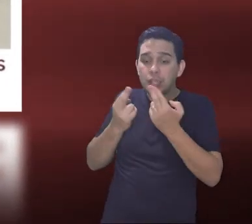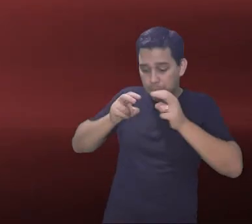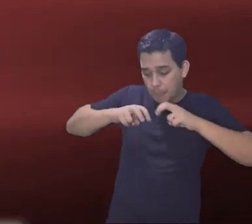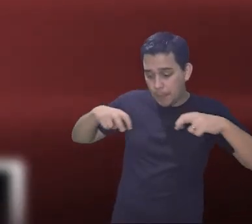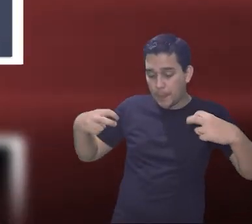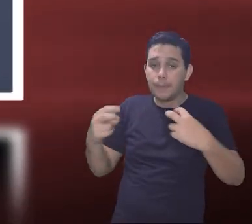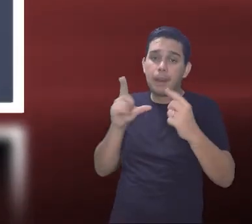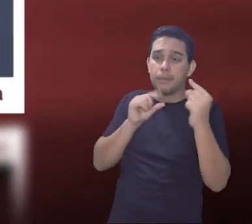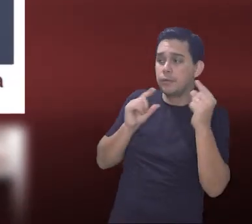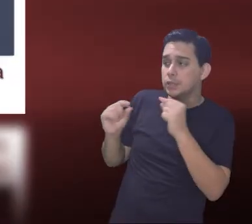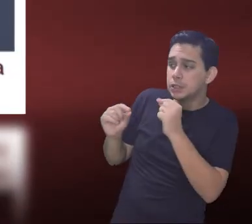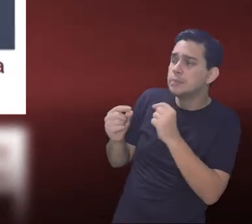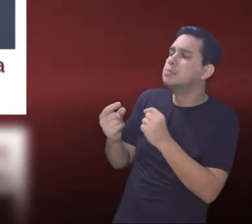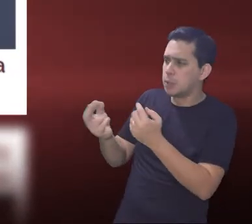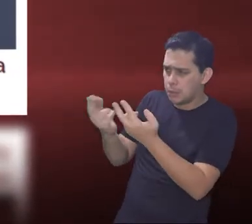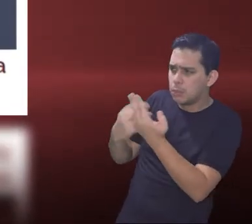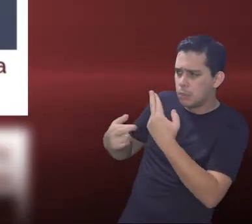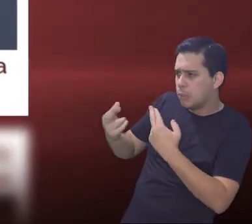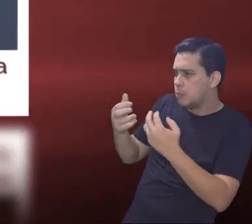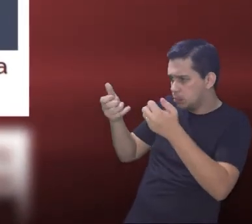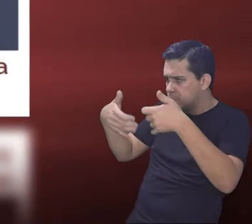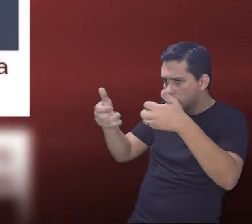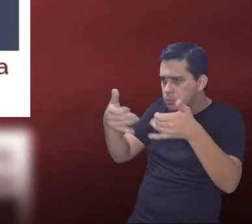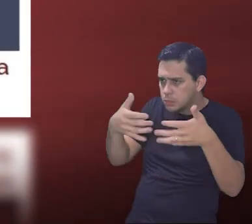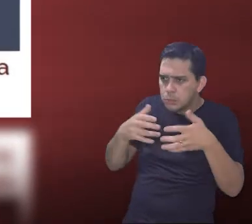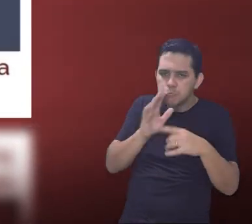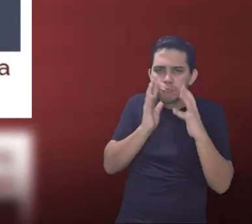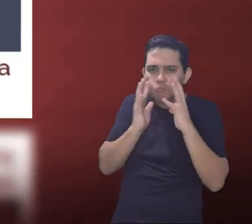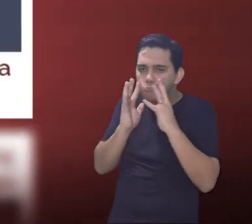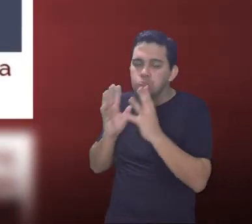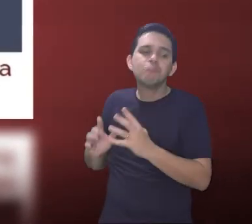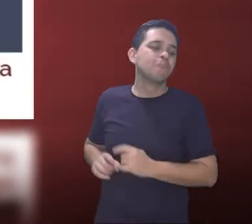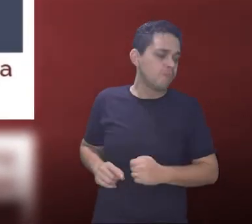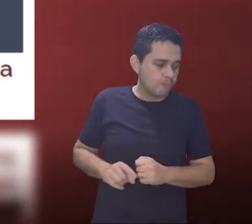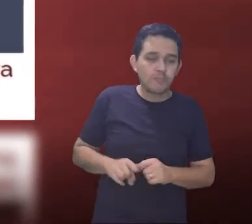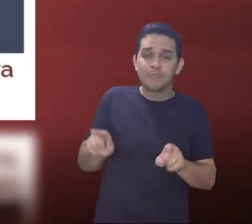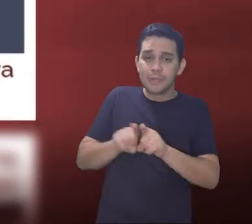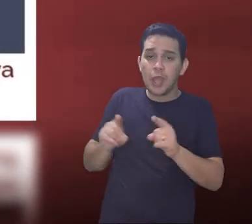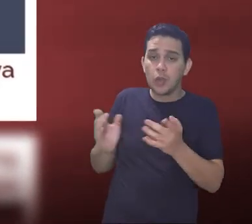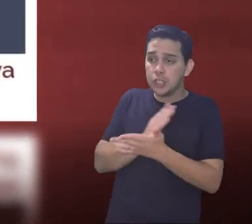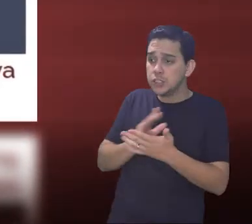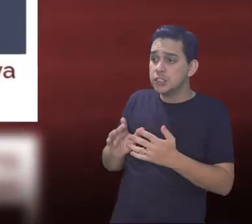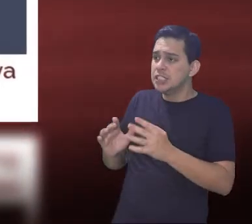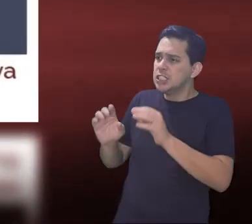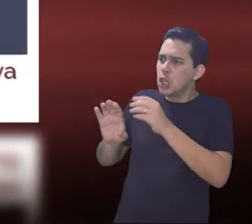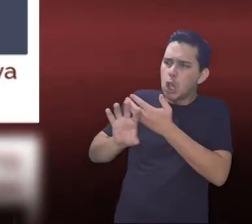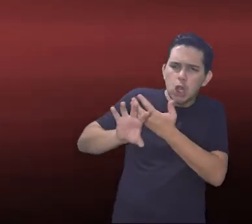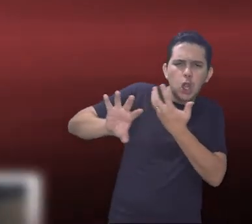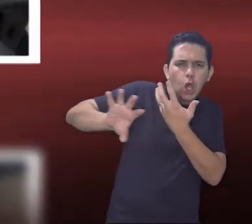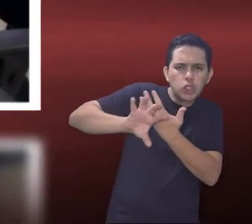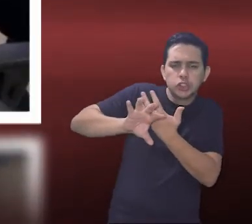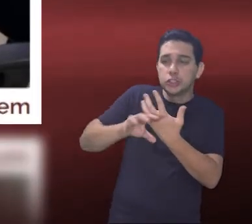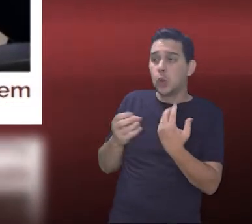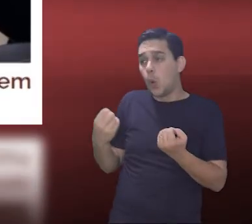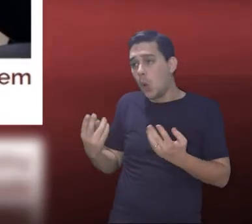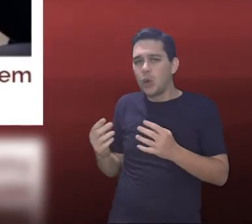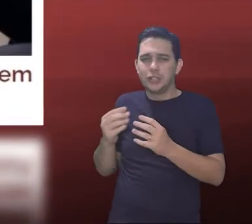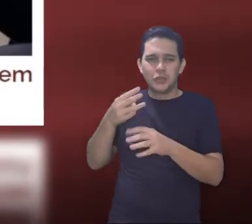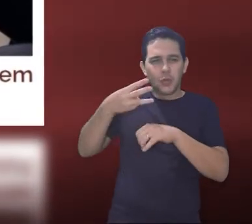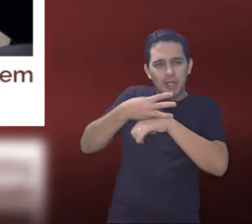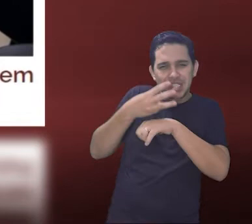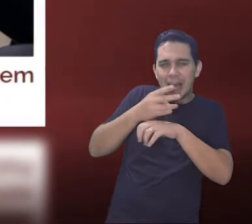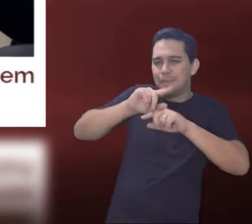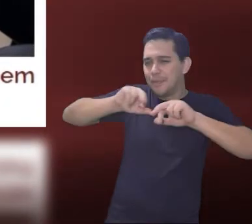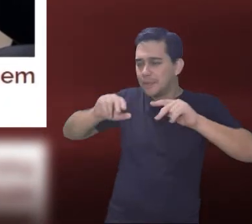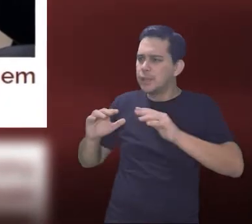de monitoramento remoto, através de grupos de WhatsApp ou de telefonemas diários para as equipes. Então, nós